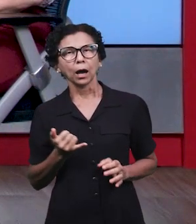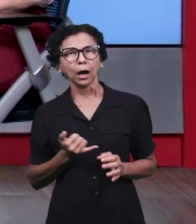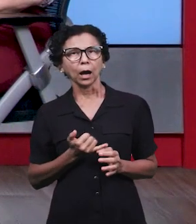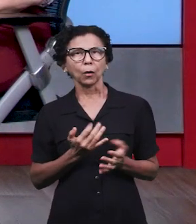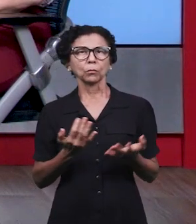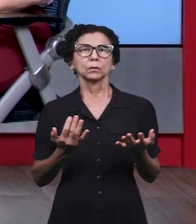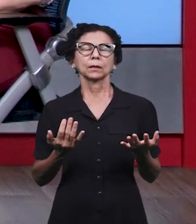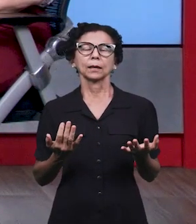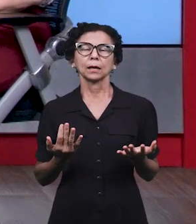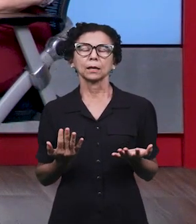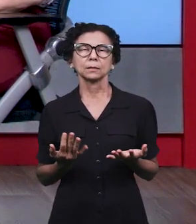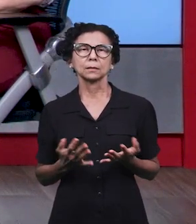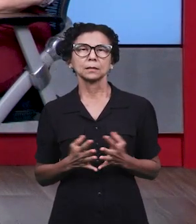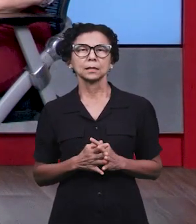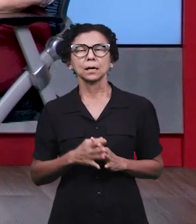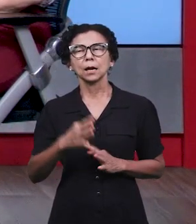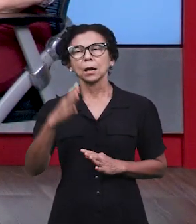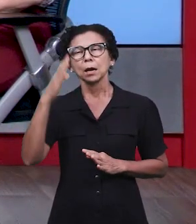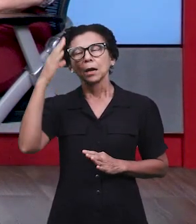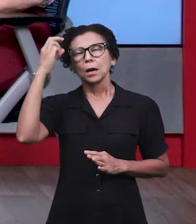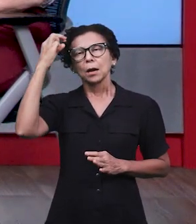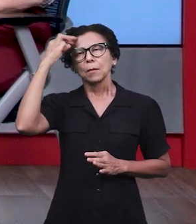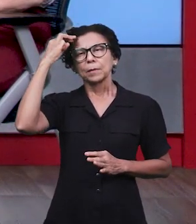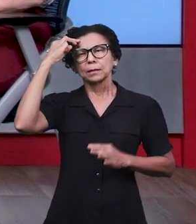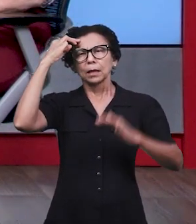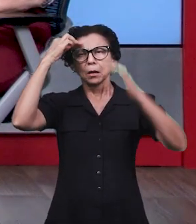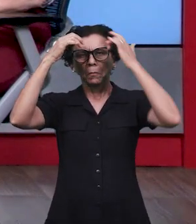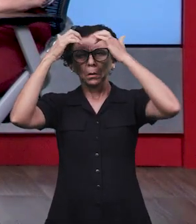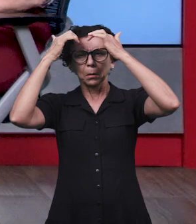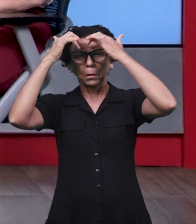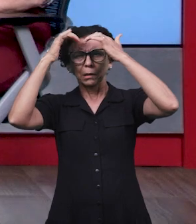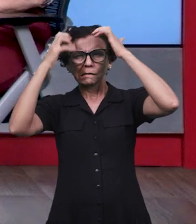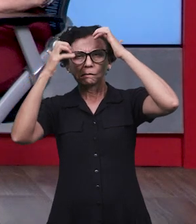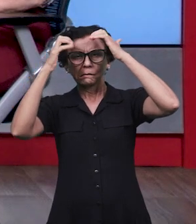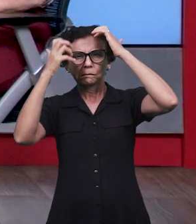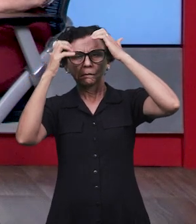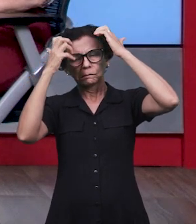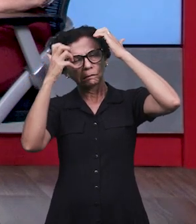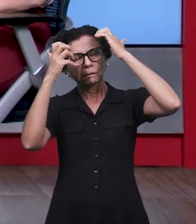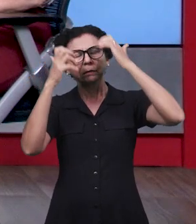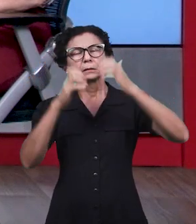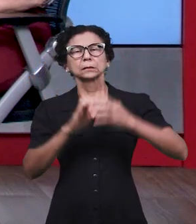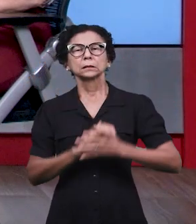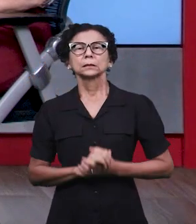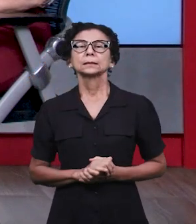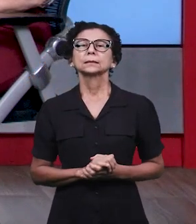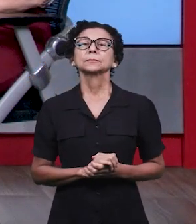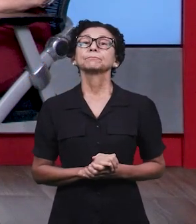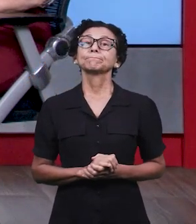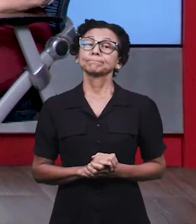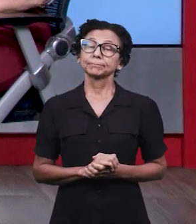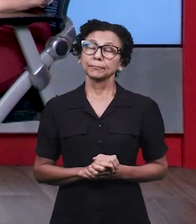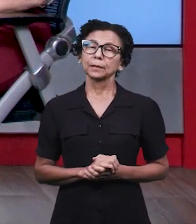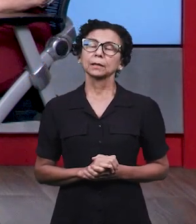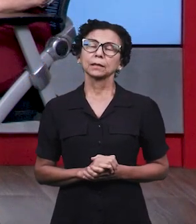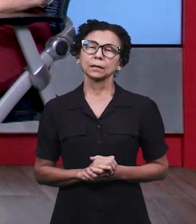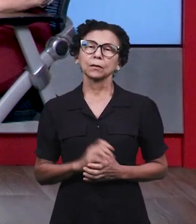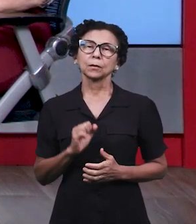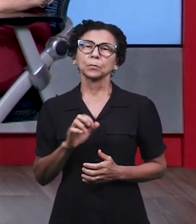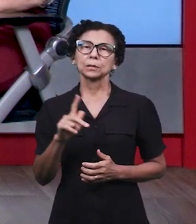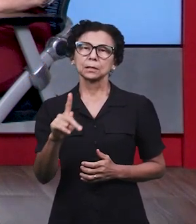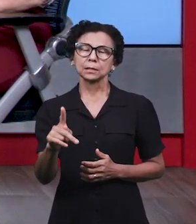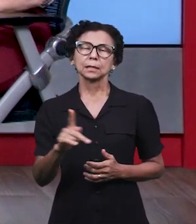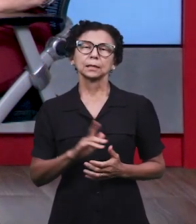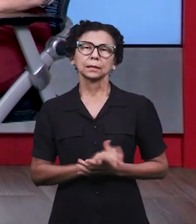intelectual, mental, né? Às vezes teve aneurisma, enfim, ficou com sequelas graves. Então, nesse caso, tem a aposentadoria por